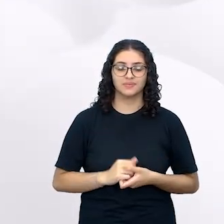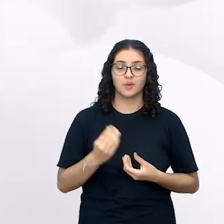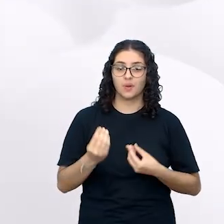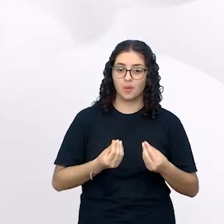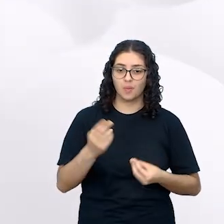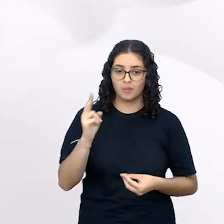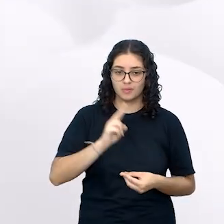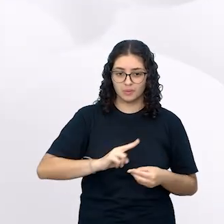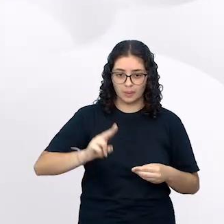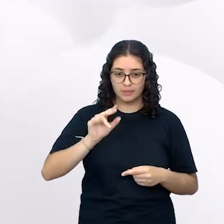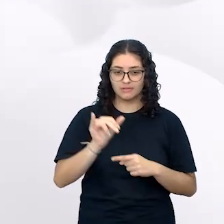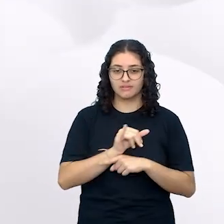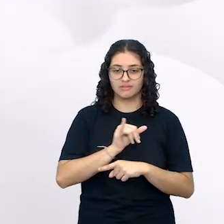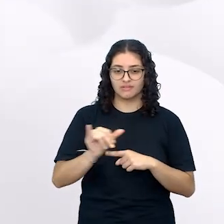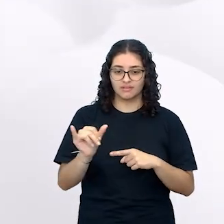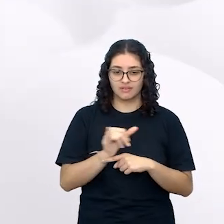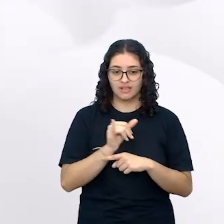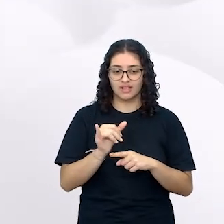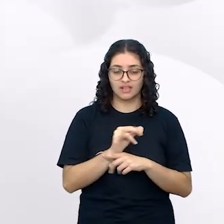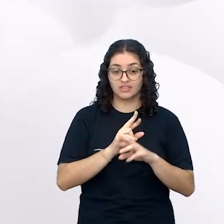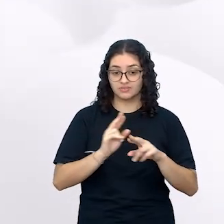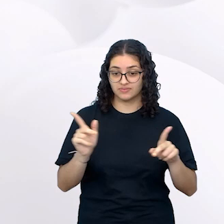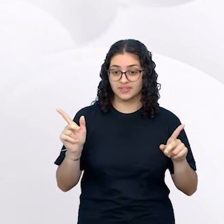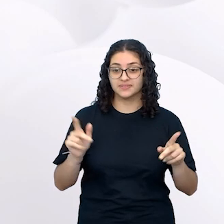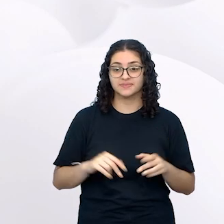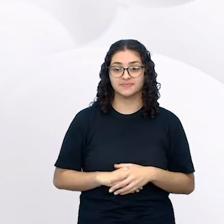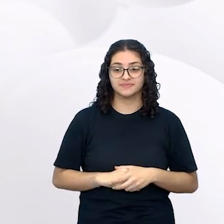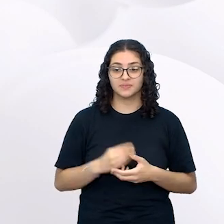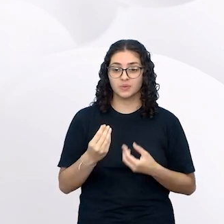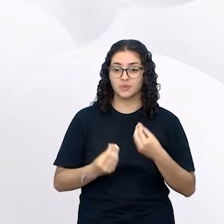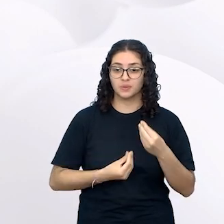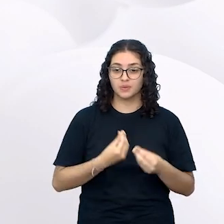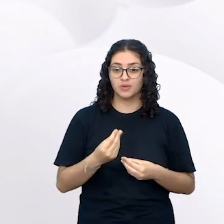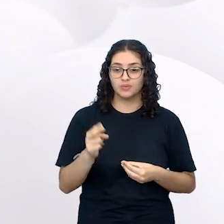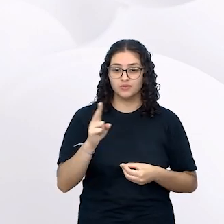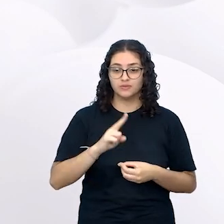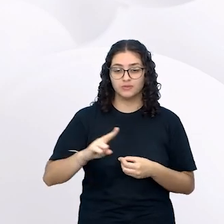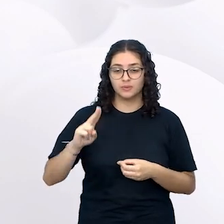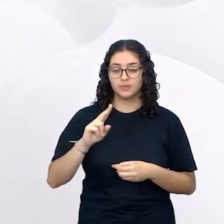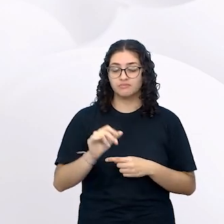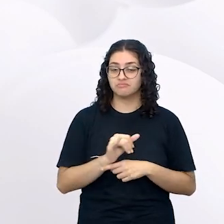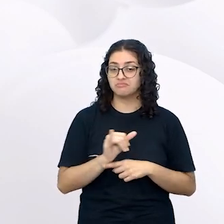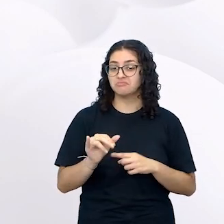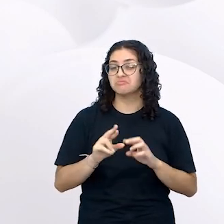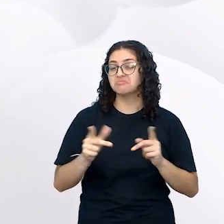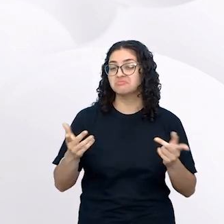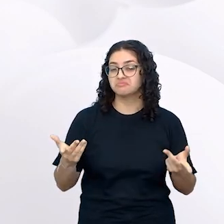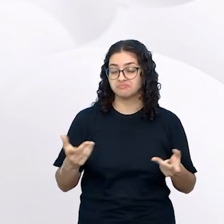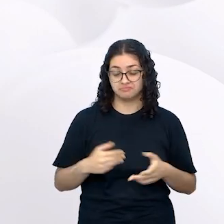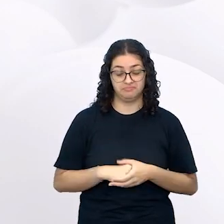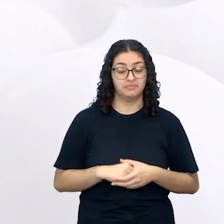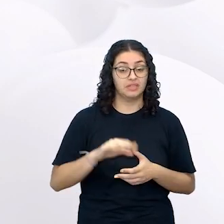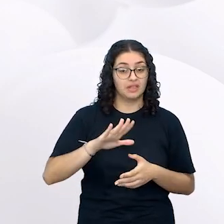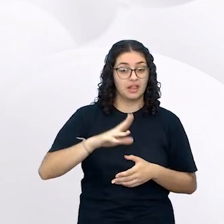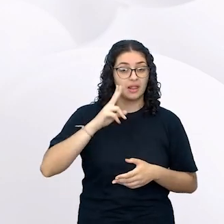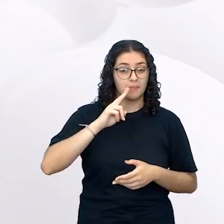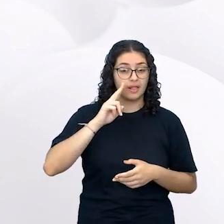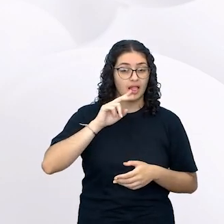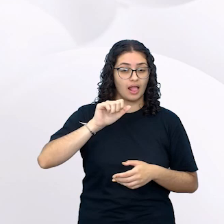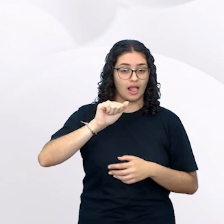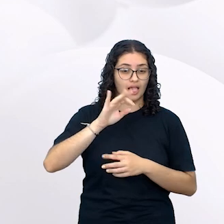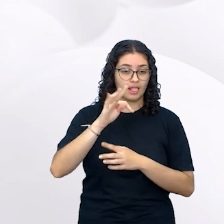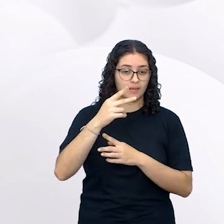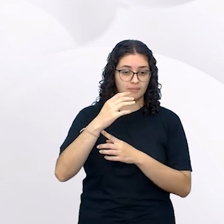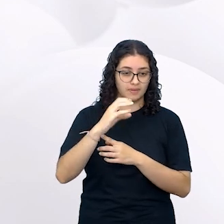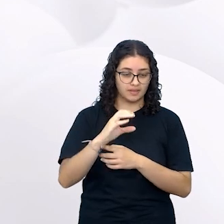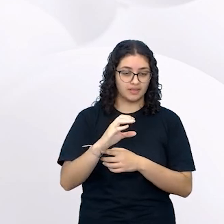Como usar estratégias diferentes, né? Como usar estratégias diferentes? Sempre lembrando aí, lá na TPC,